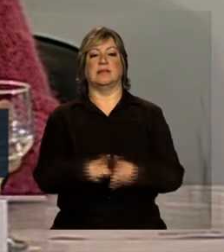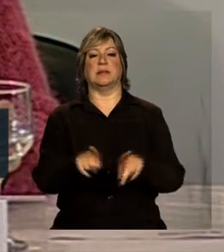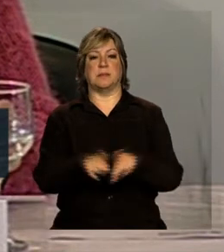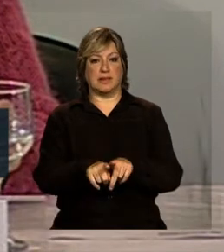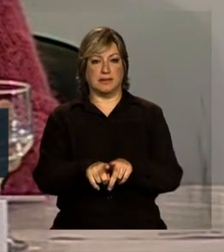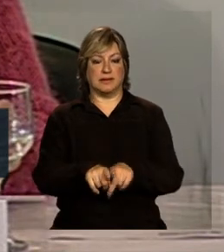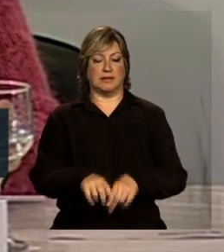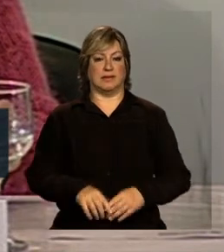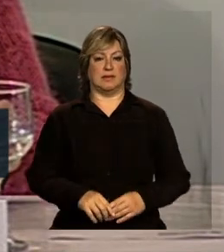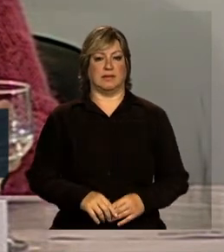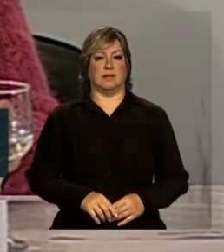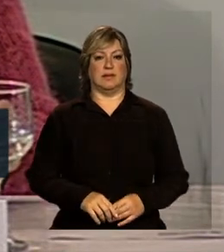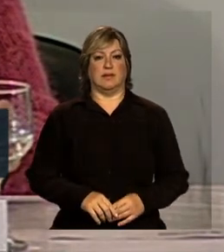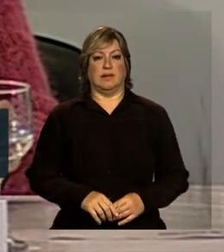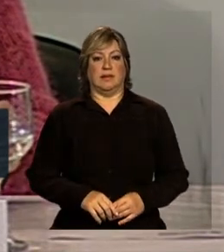Cumprimento a